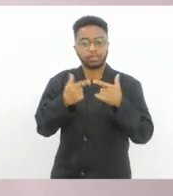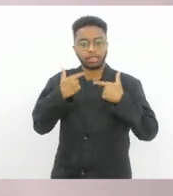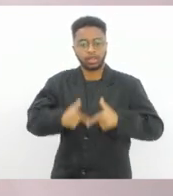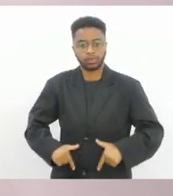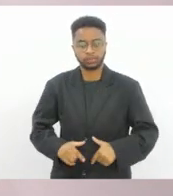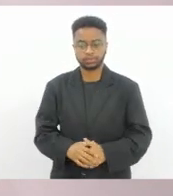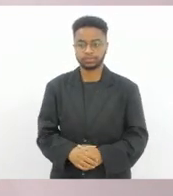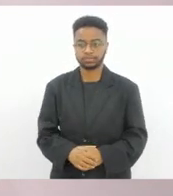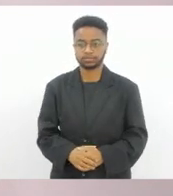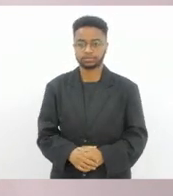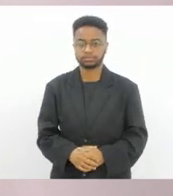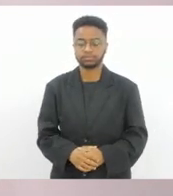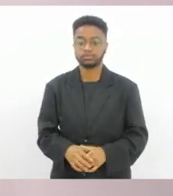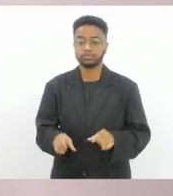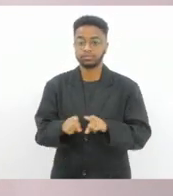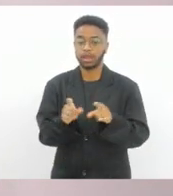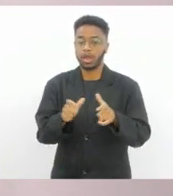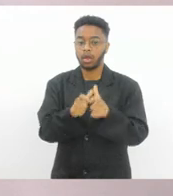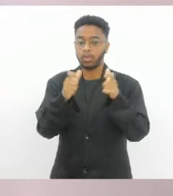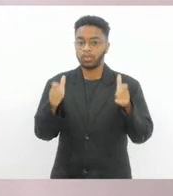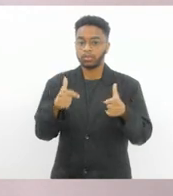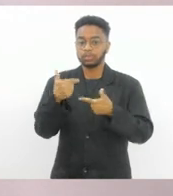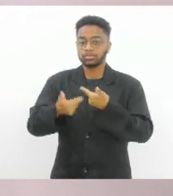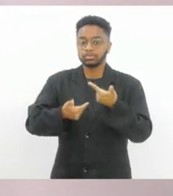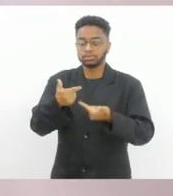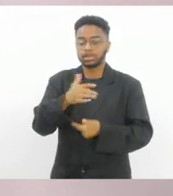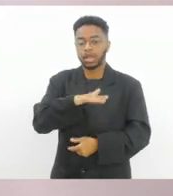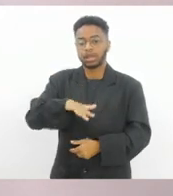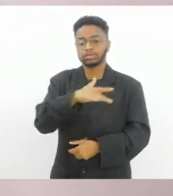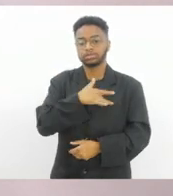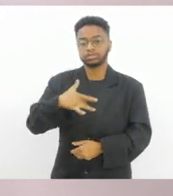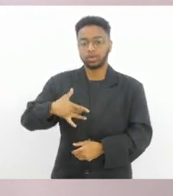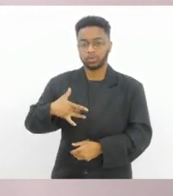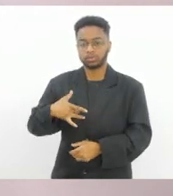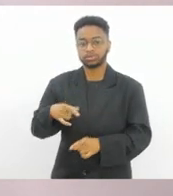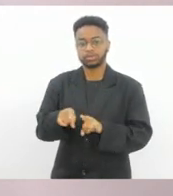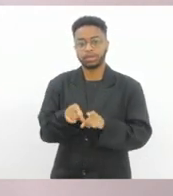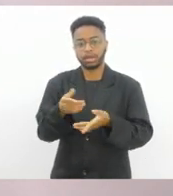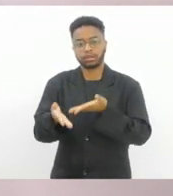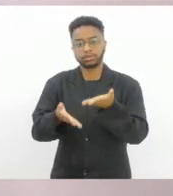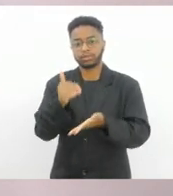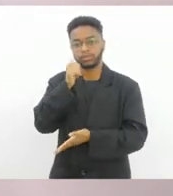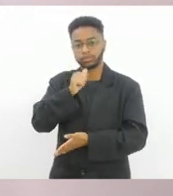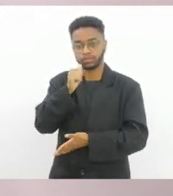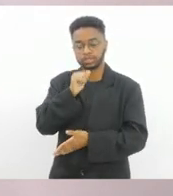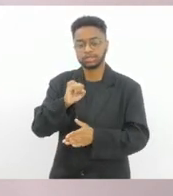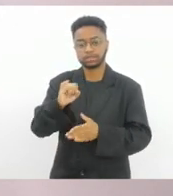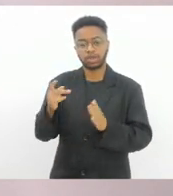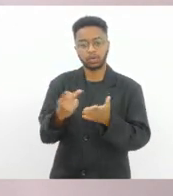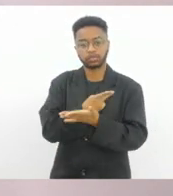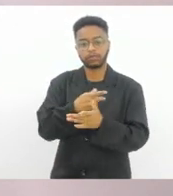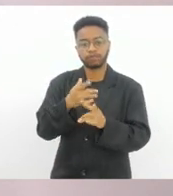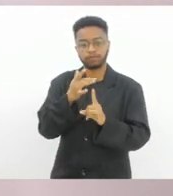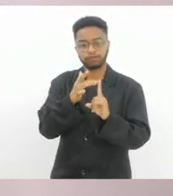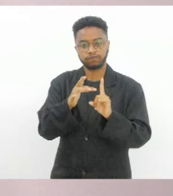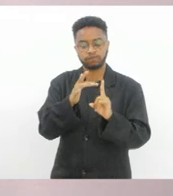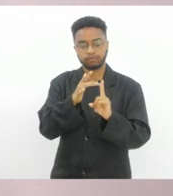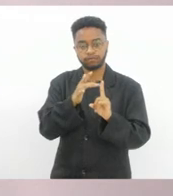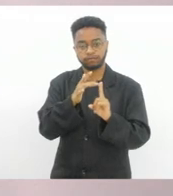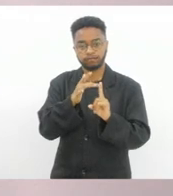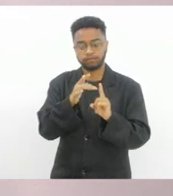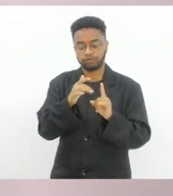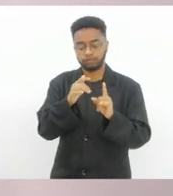sentido. E a ampliação de serviços de saúde, de atendimento às mulheres vítimas de violência sexual. Isso